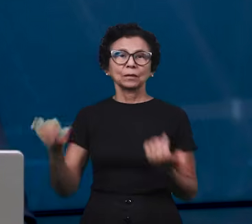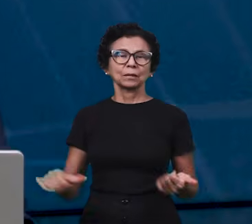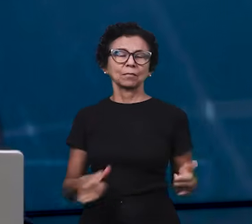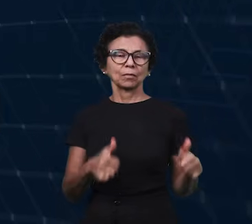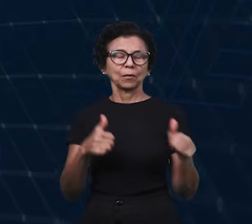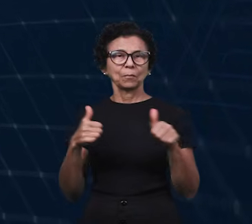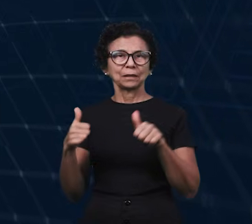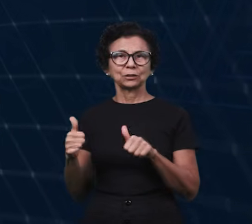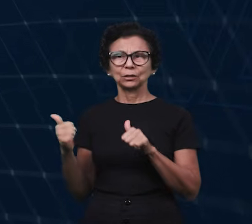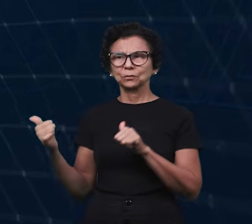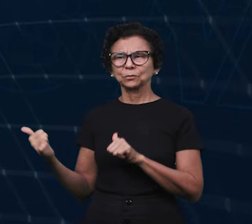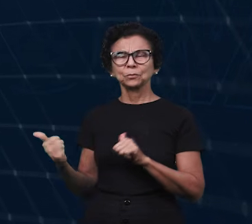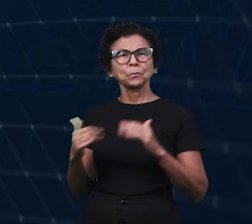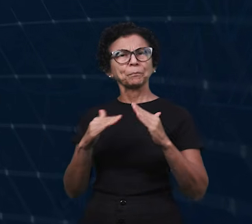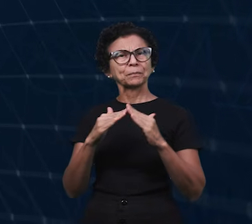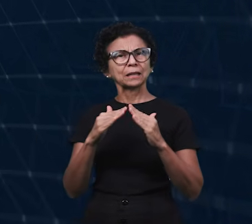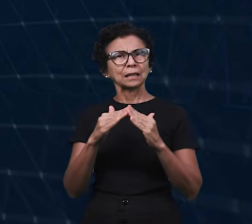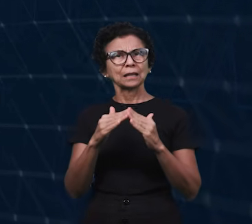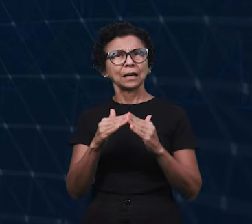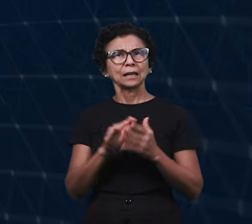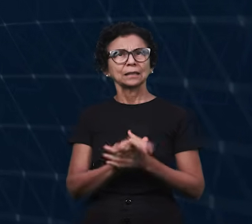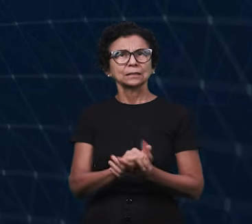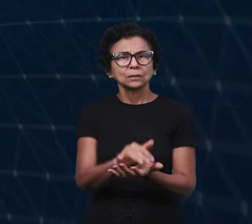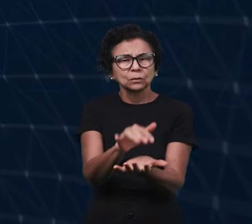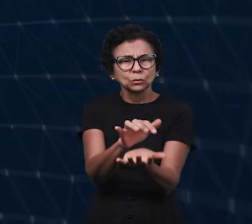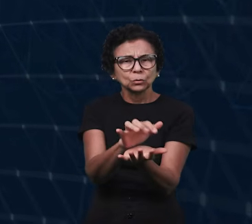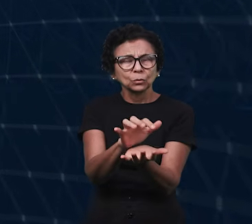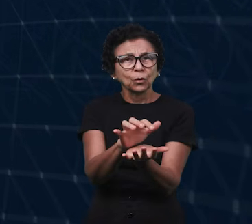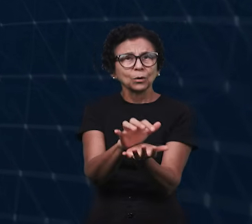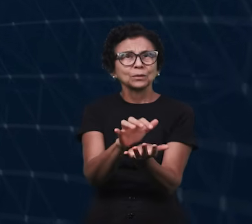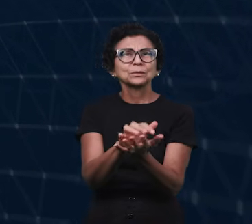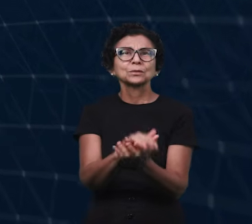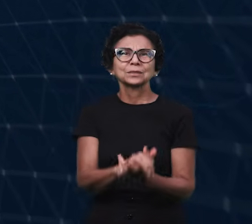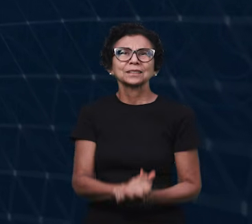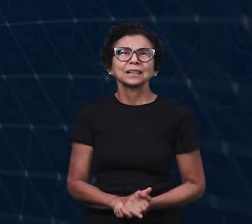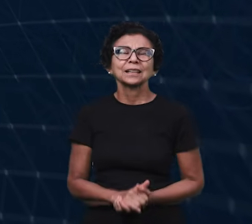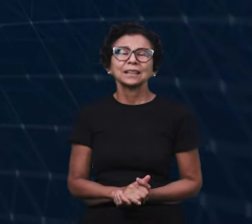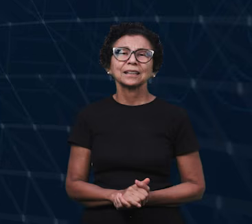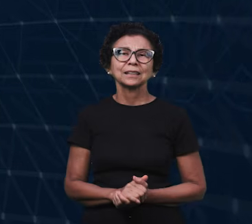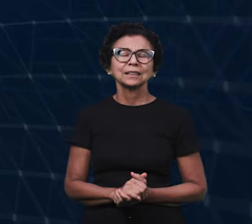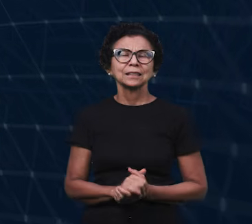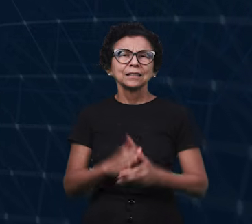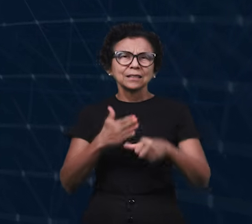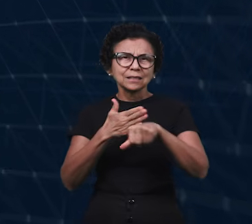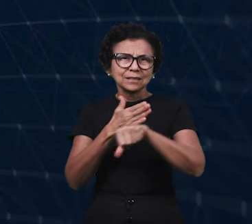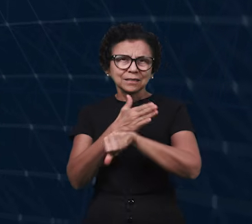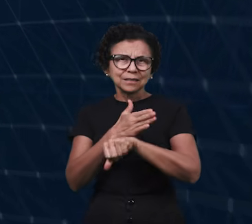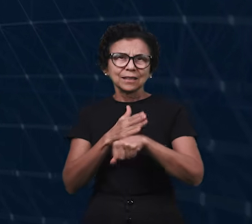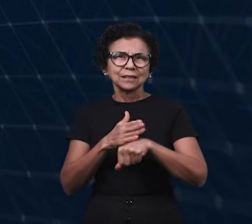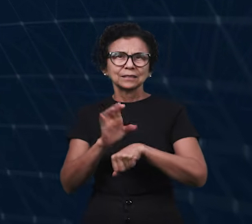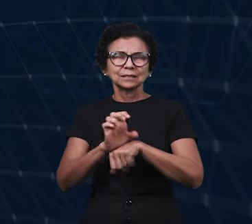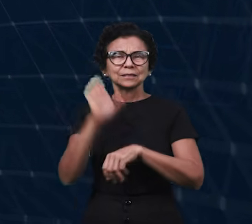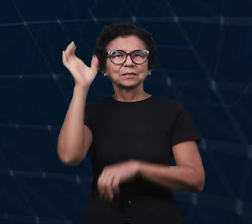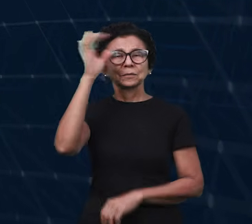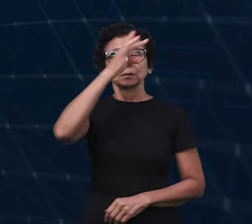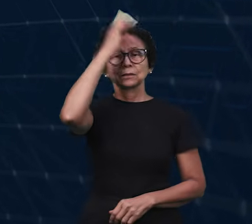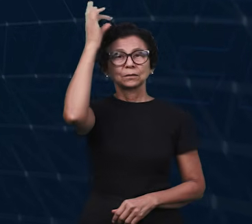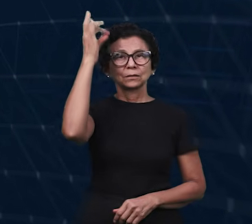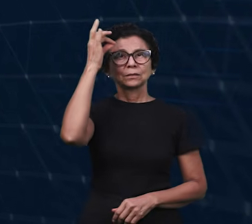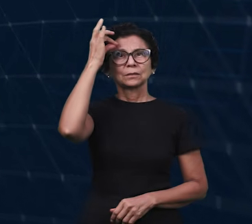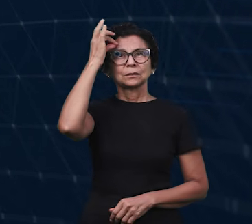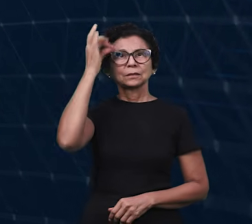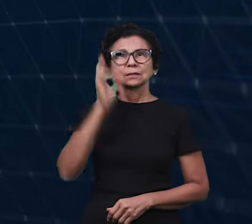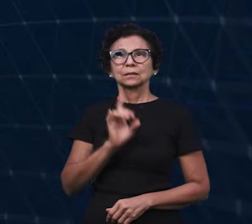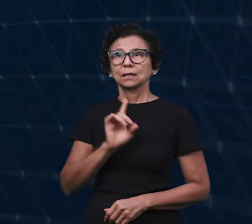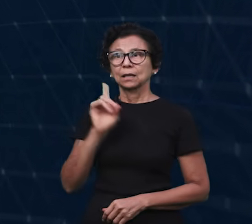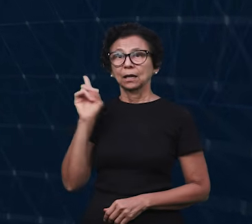no Lar Esperança. O Lar Esperança é uma casa de repouso ali de idosos no município de Serra, Espírito Santo.